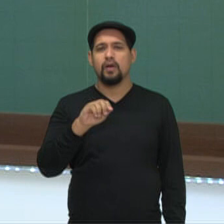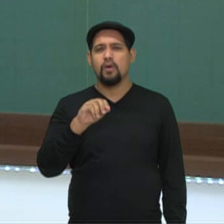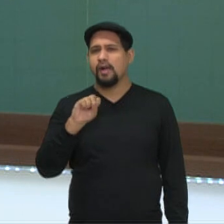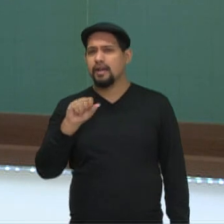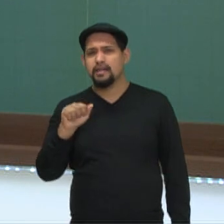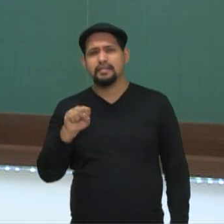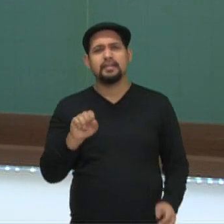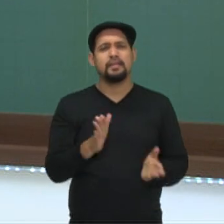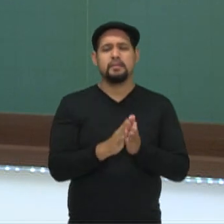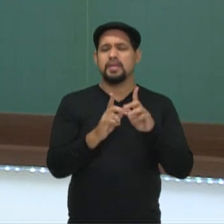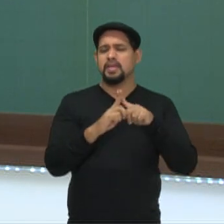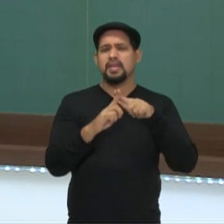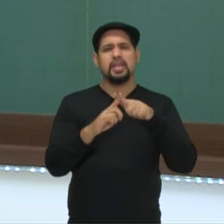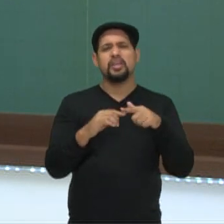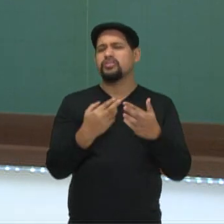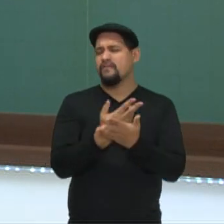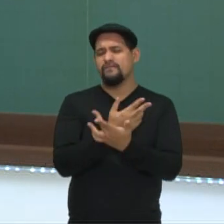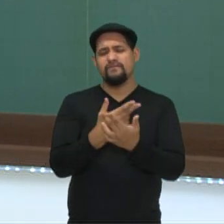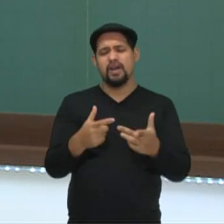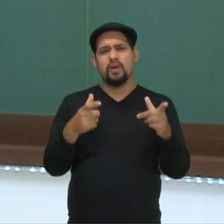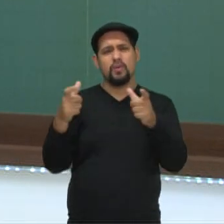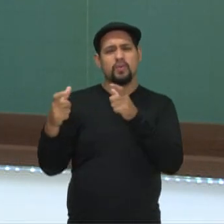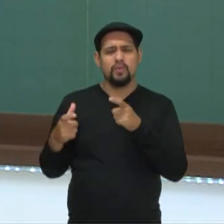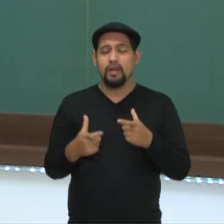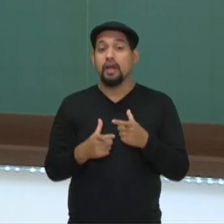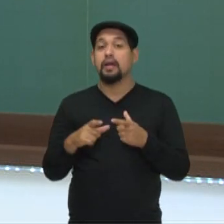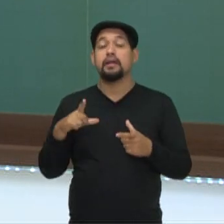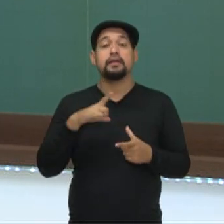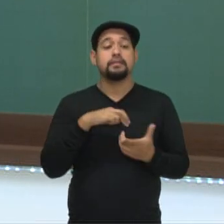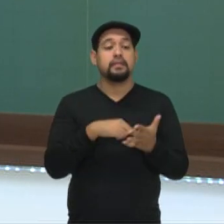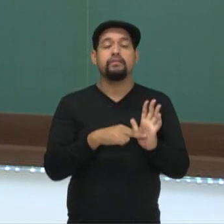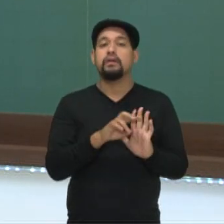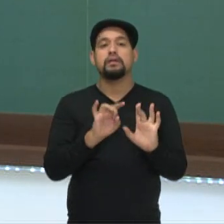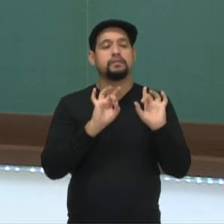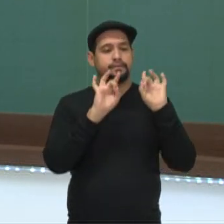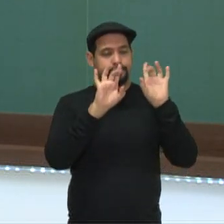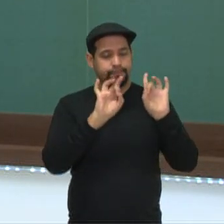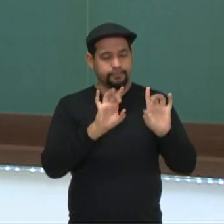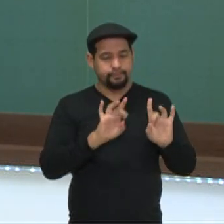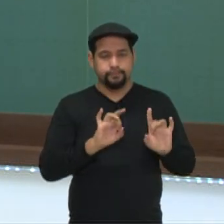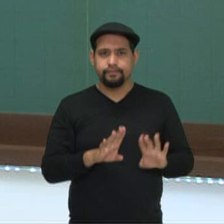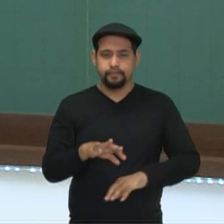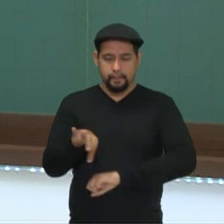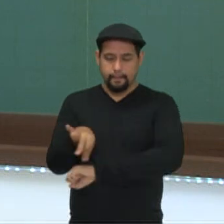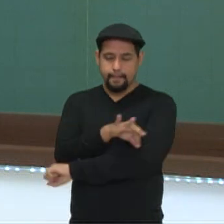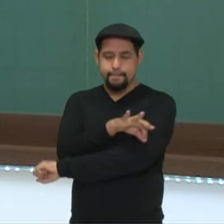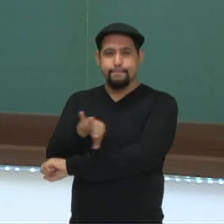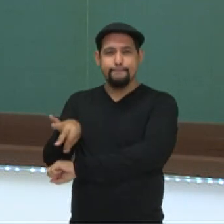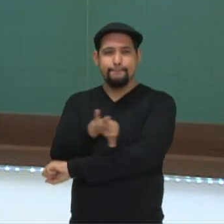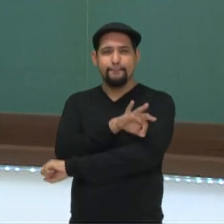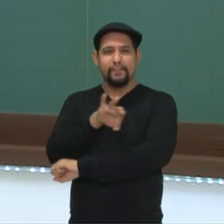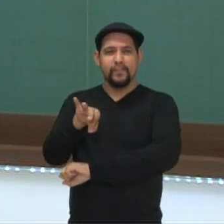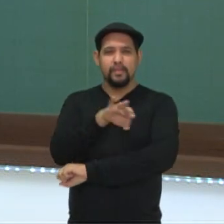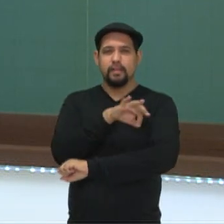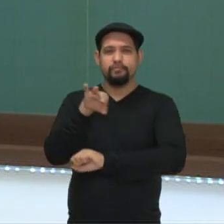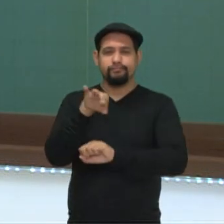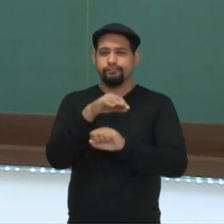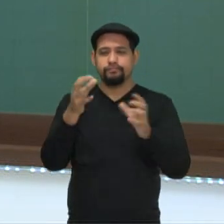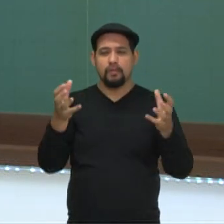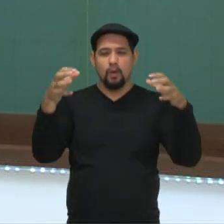uma infinidade de lugares sagrados. Esses locais são especiais, a arquitetura conta histórias,